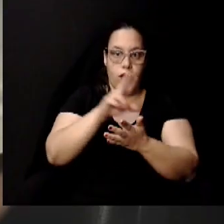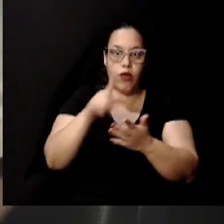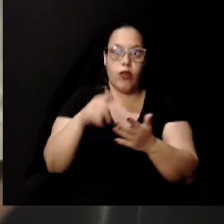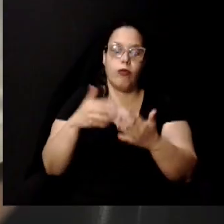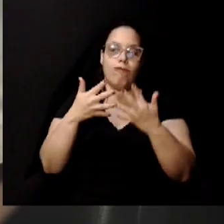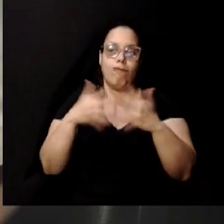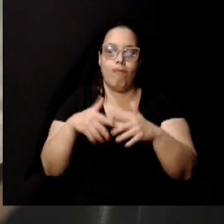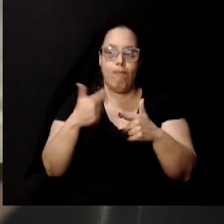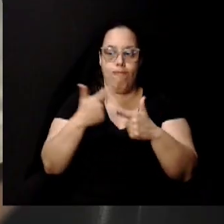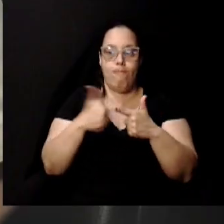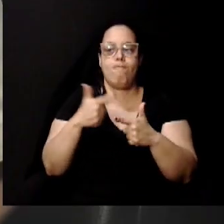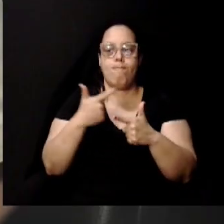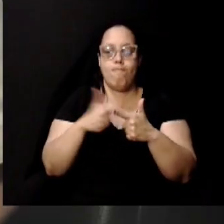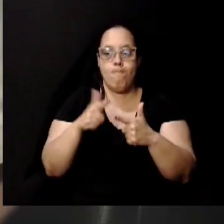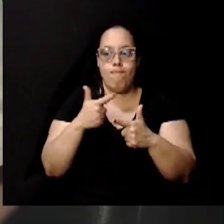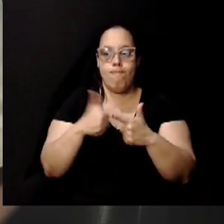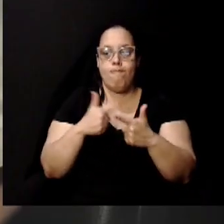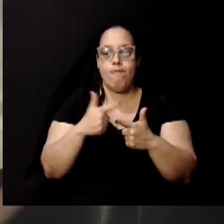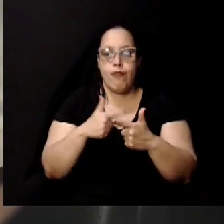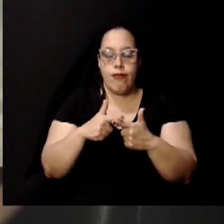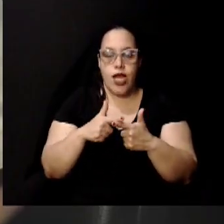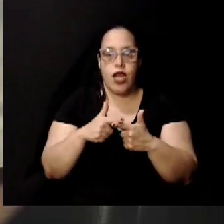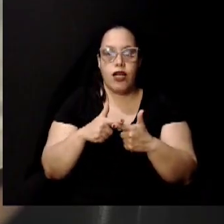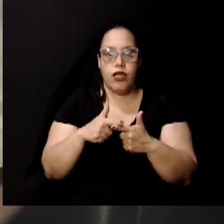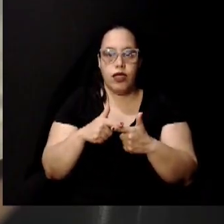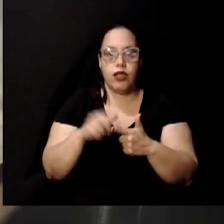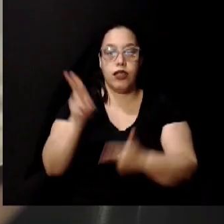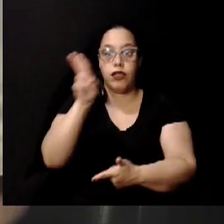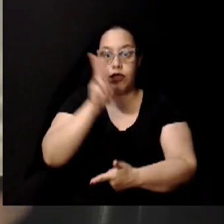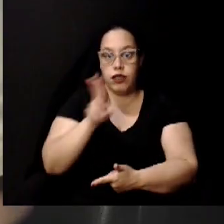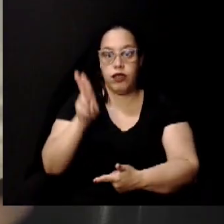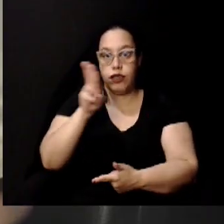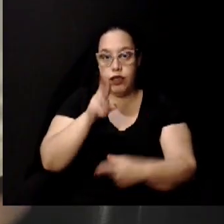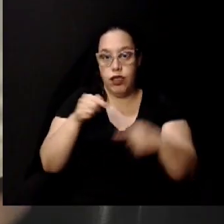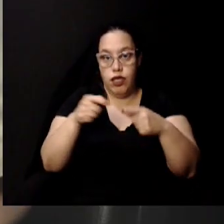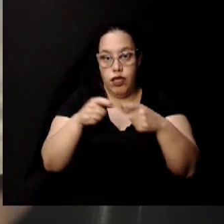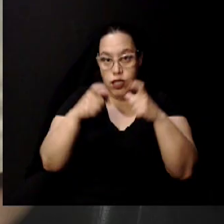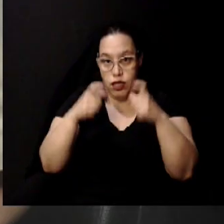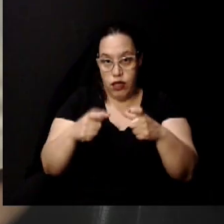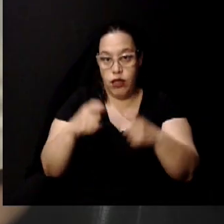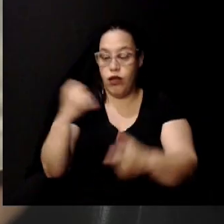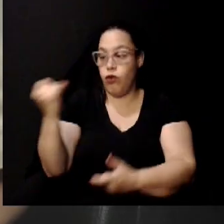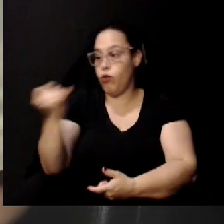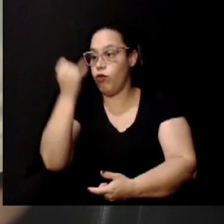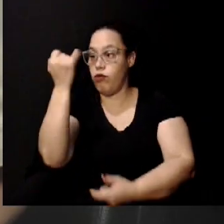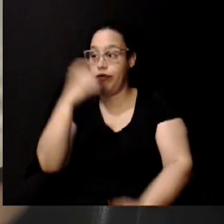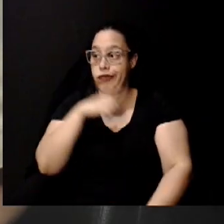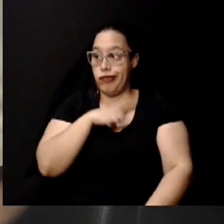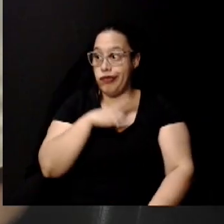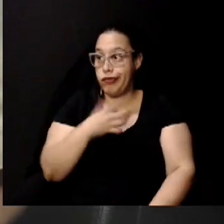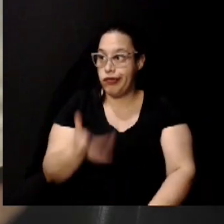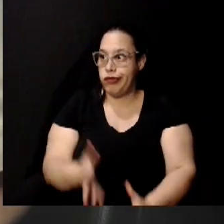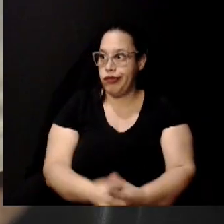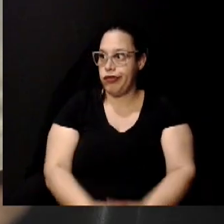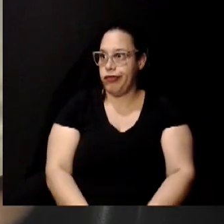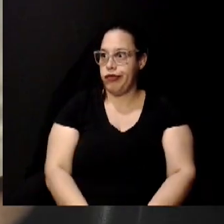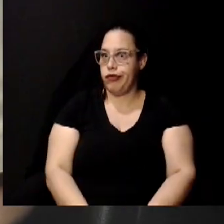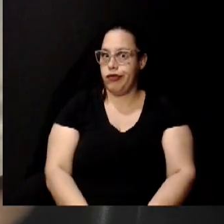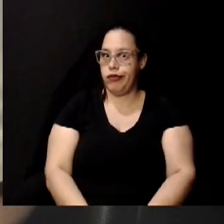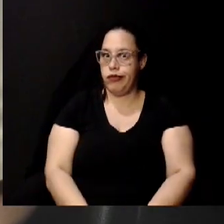para você fazer o uso daquela terra. E é importante que tenha, porque nós precisamos, é uma questão de